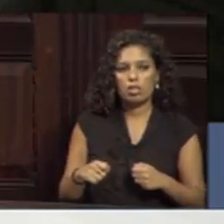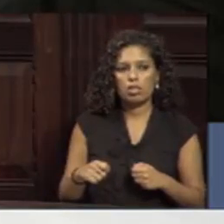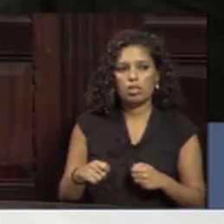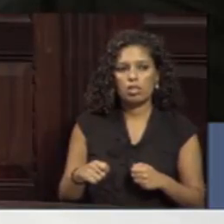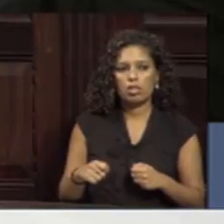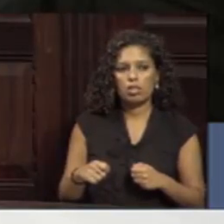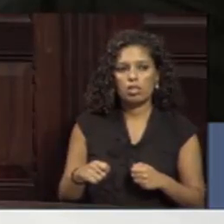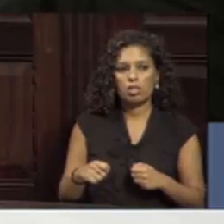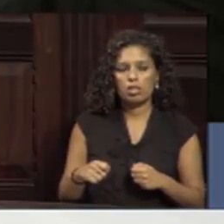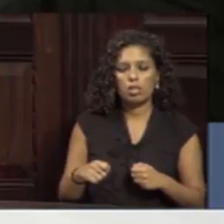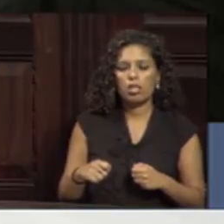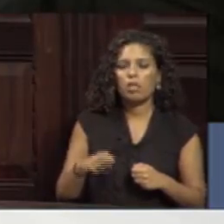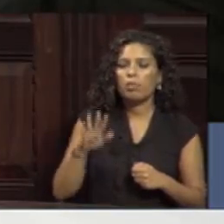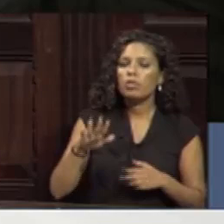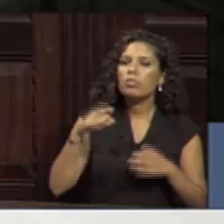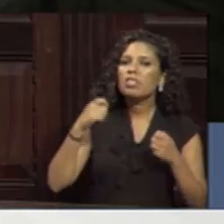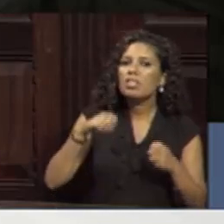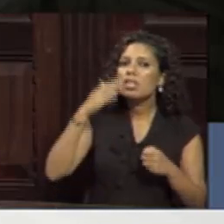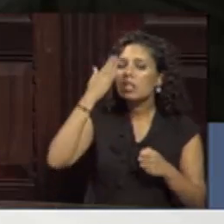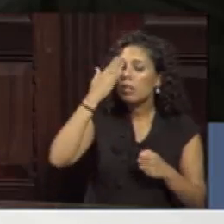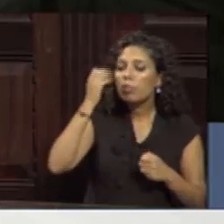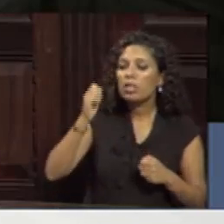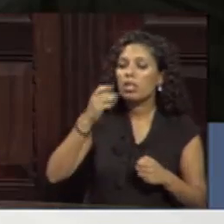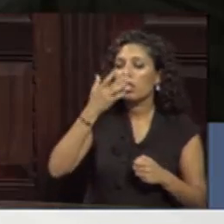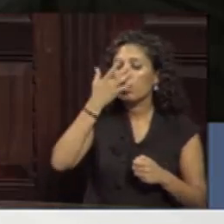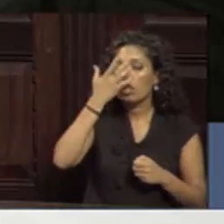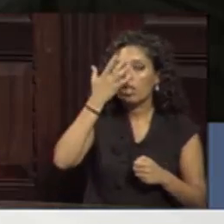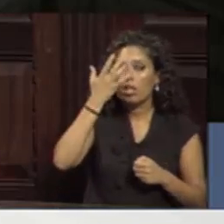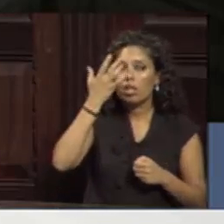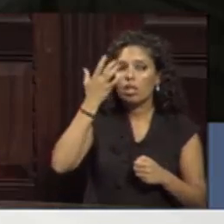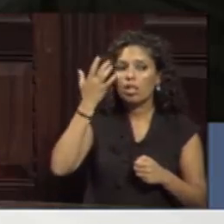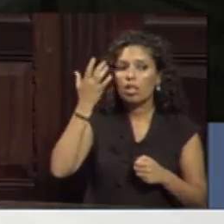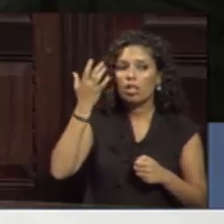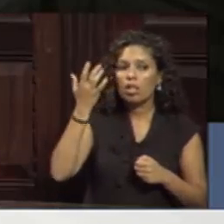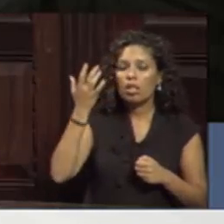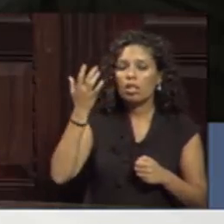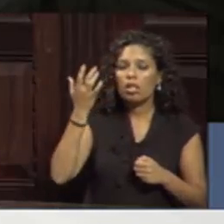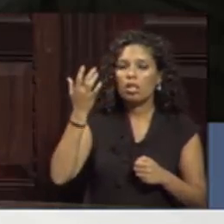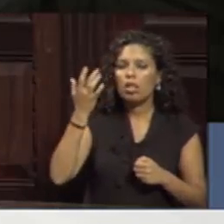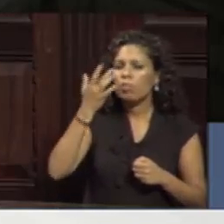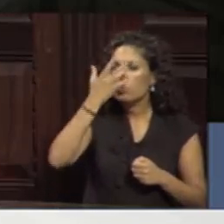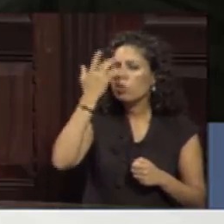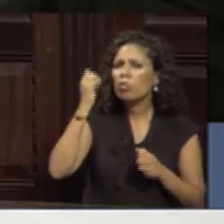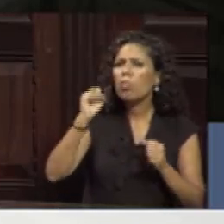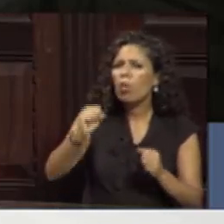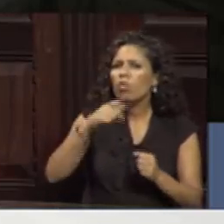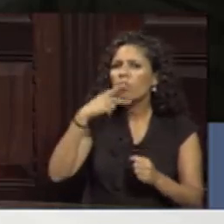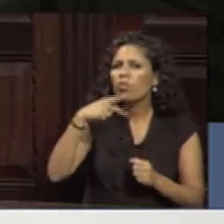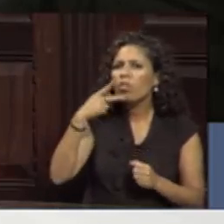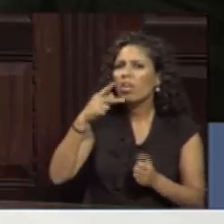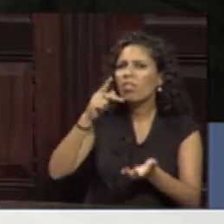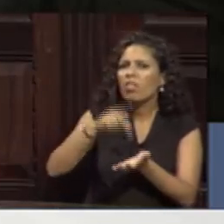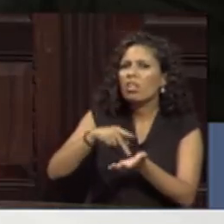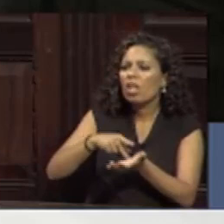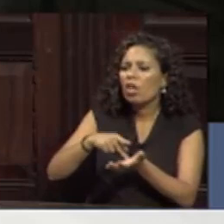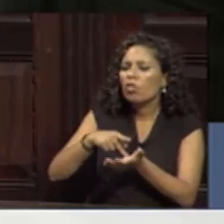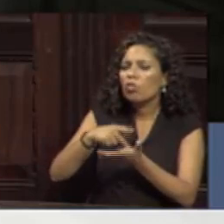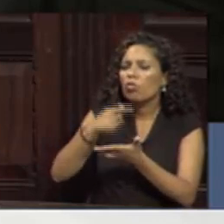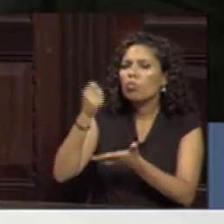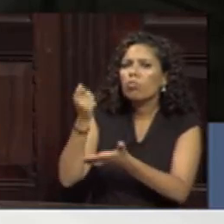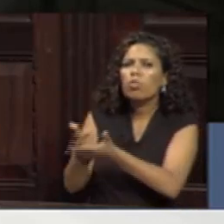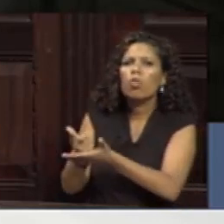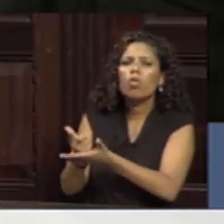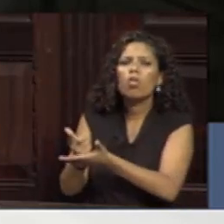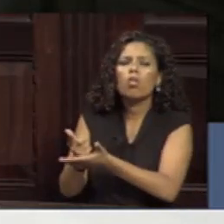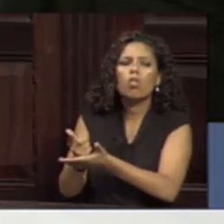expertise para esclarecer esse fato não é essa grande movimentação. Quem tem essa